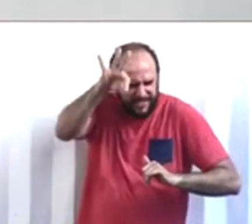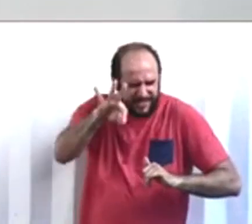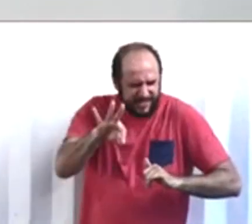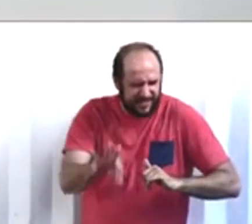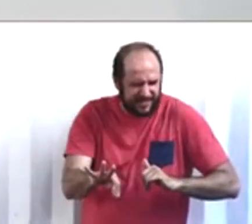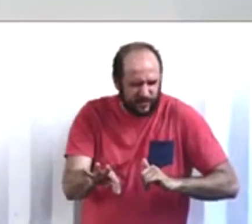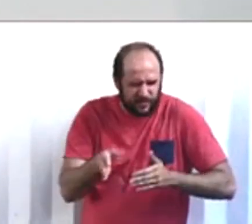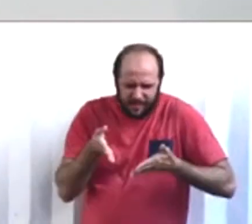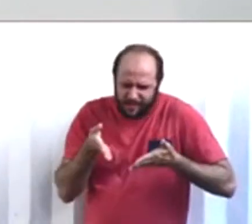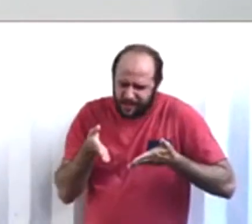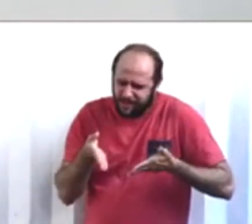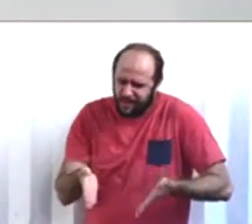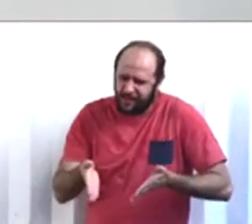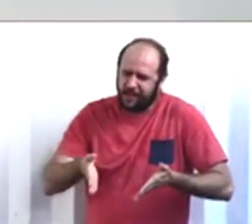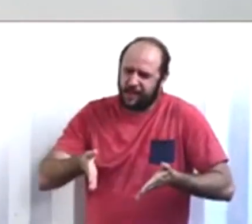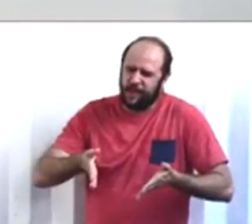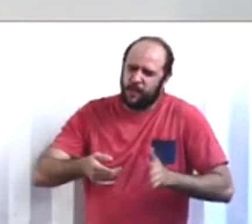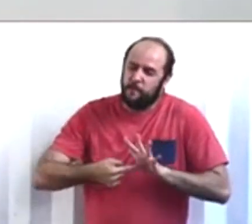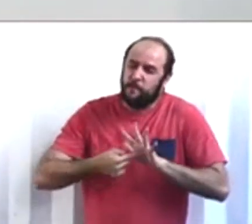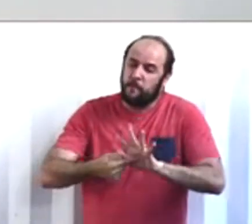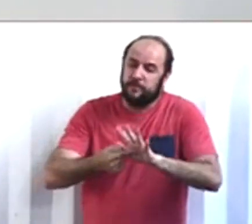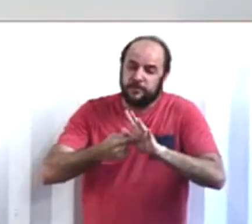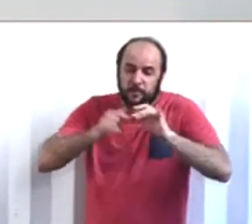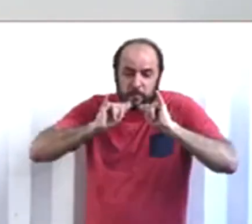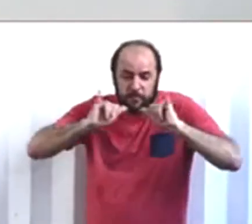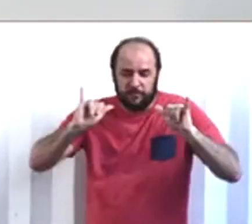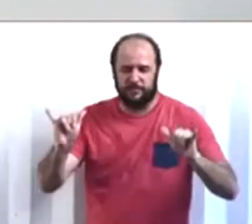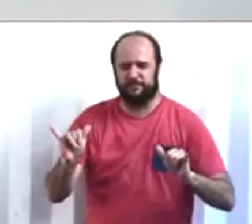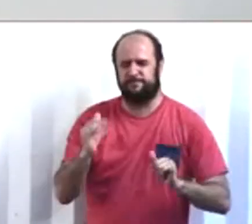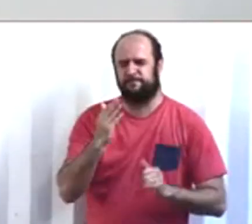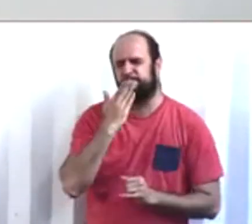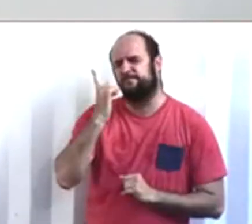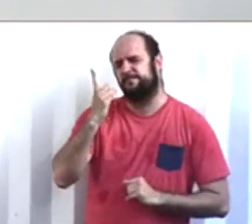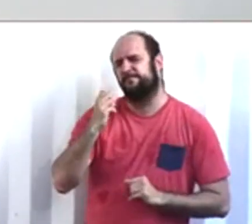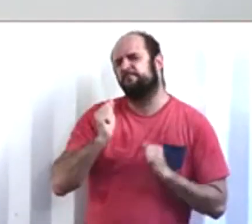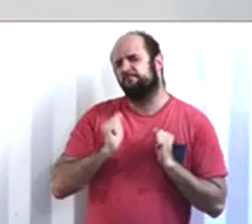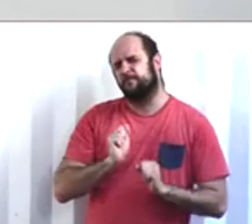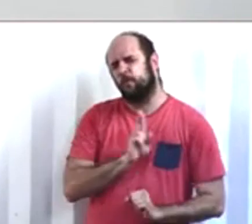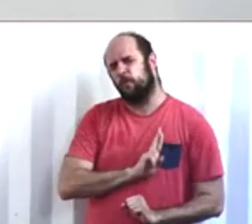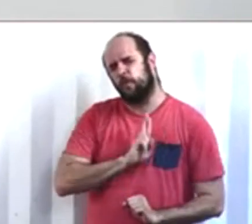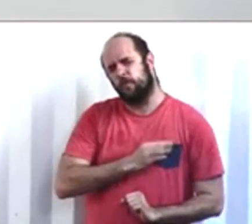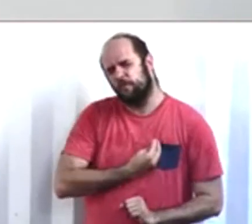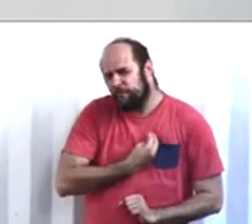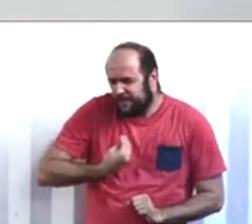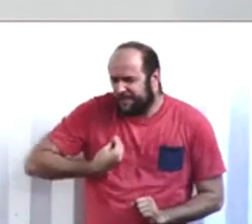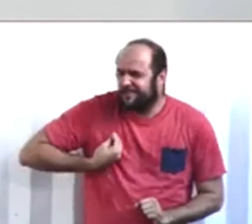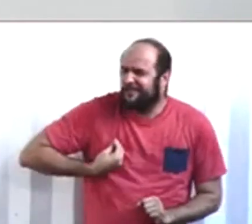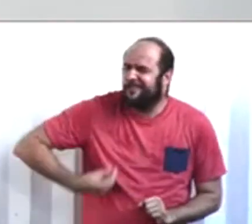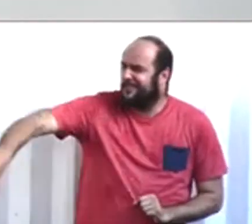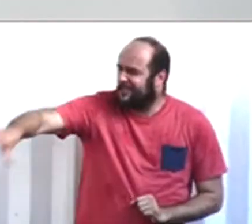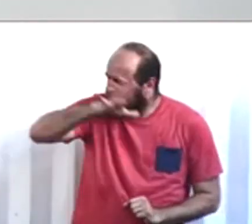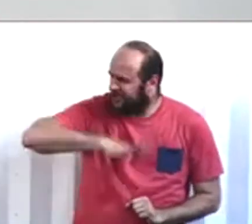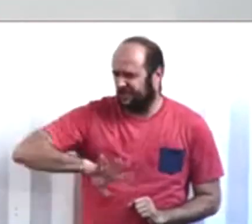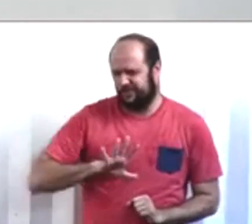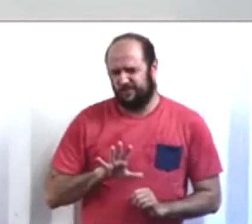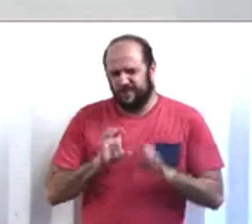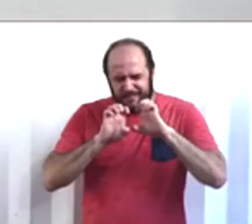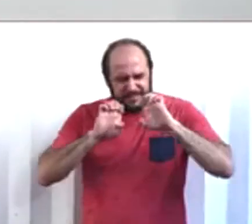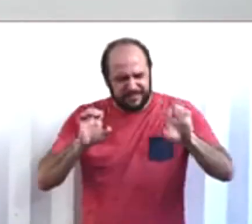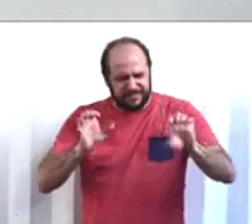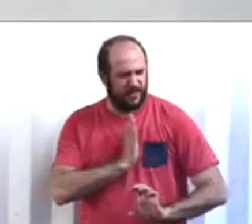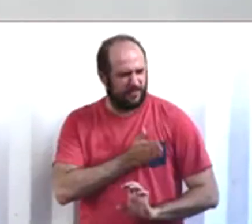como caráter messiânico. Senhor, aplica essa mensagem a nós, aplica o Evangelho da graça aos